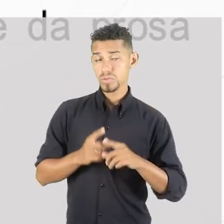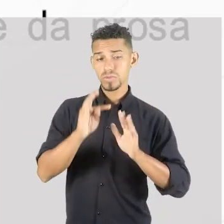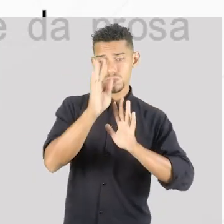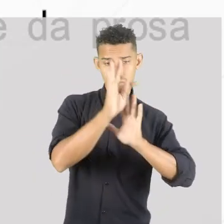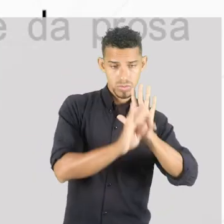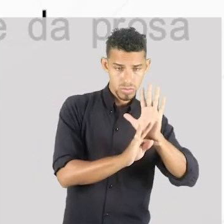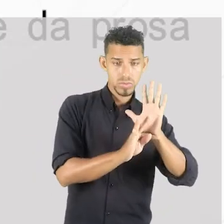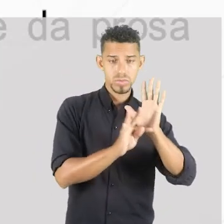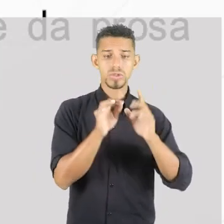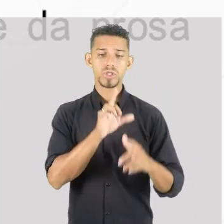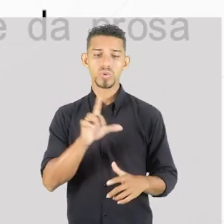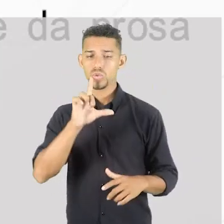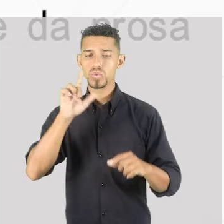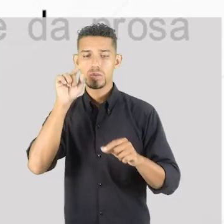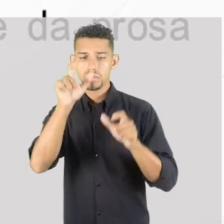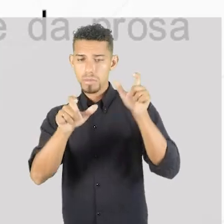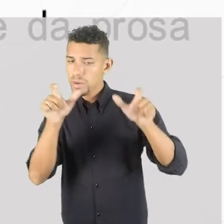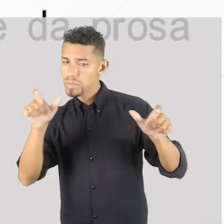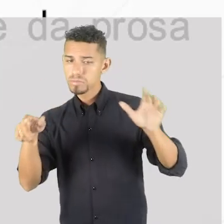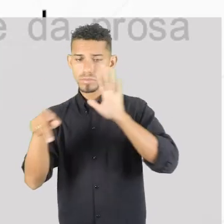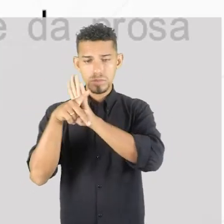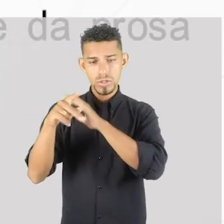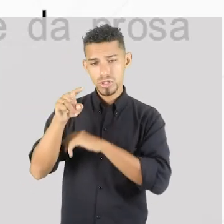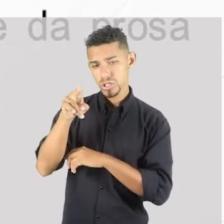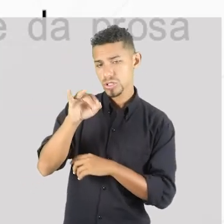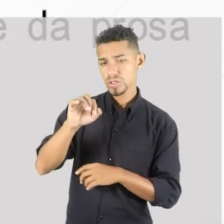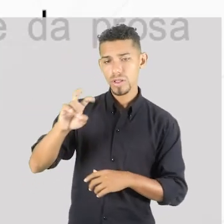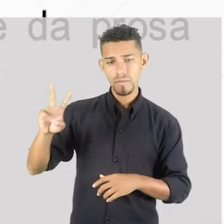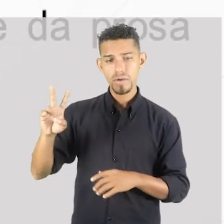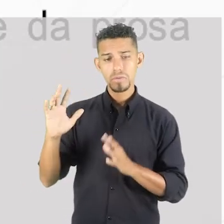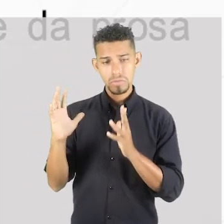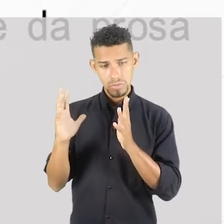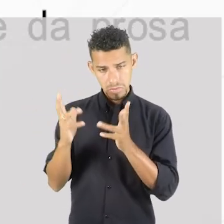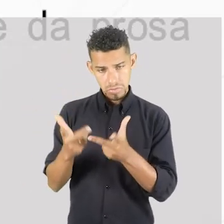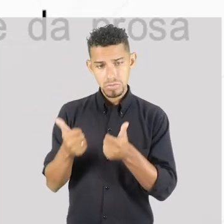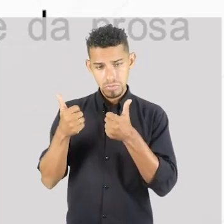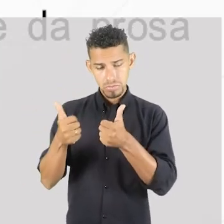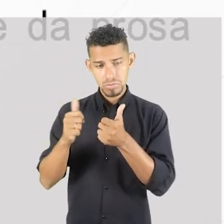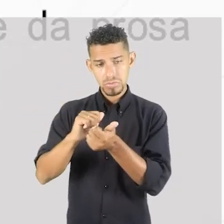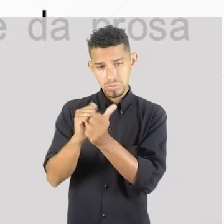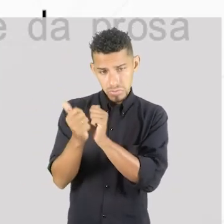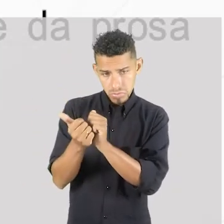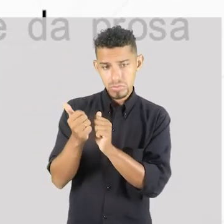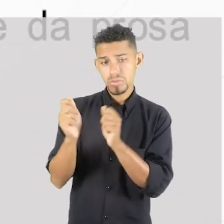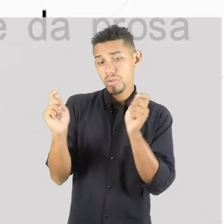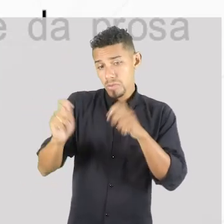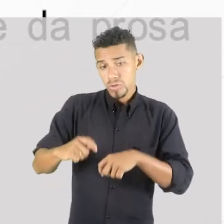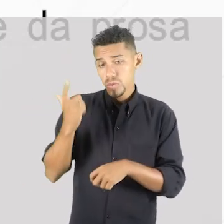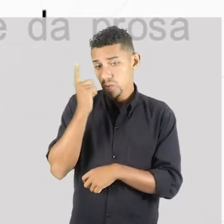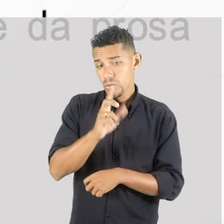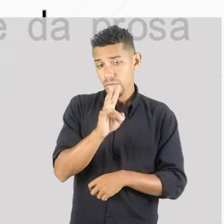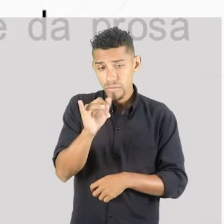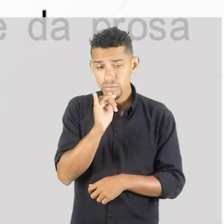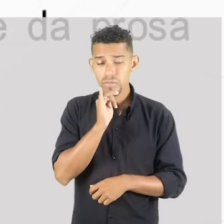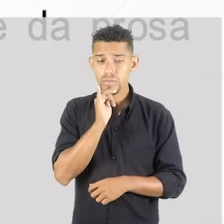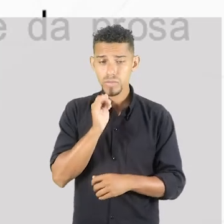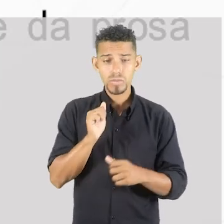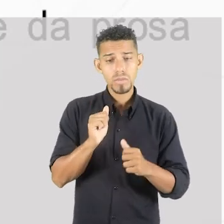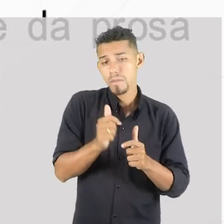literários, cada um em seu nível e no nível adequado dos alunos, poderão enganchá-los com